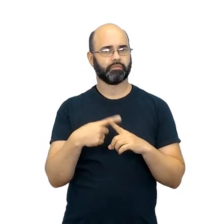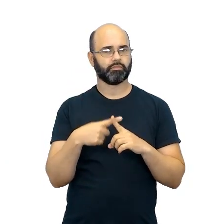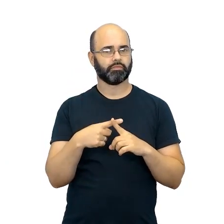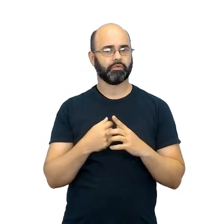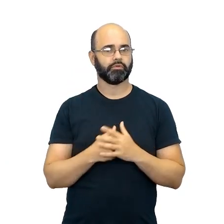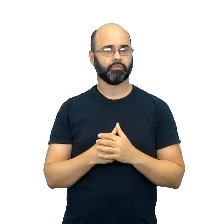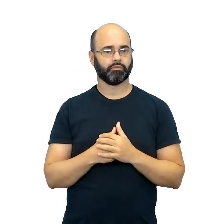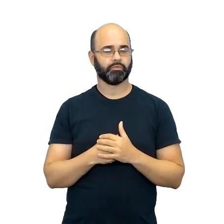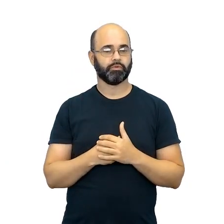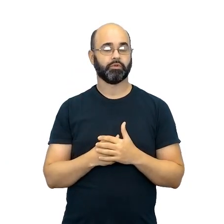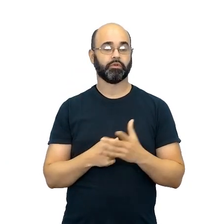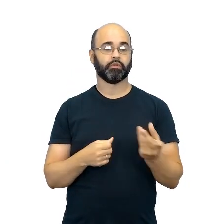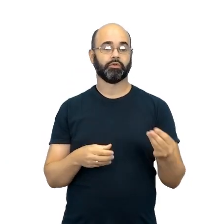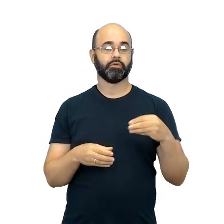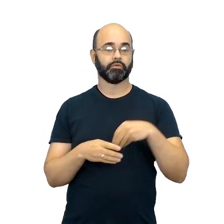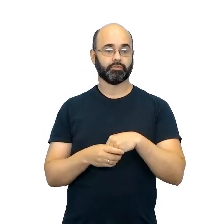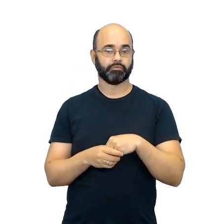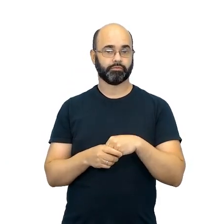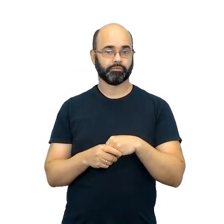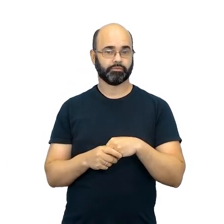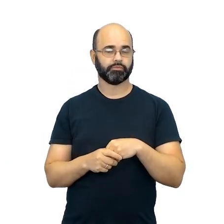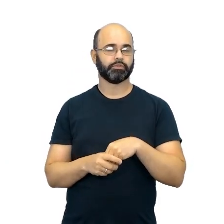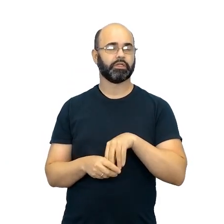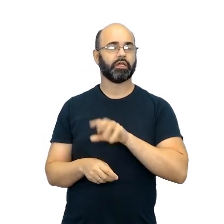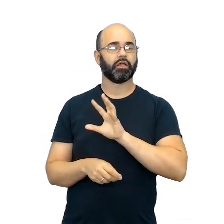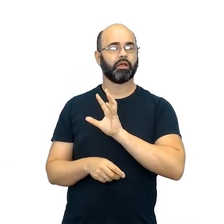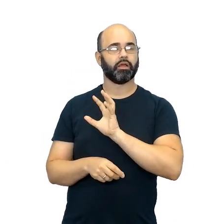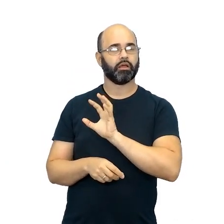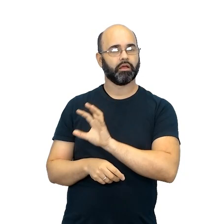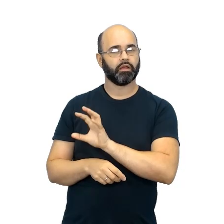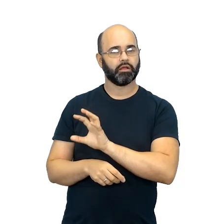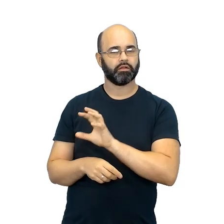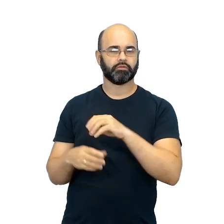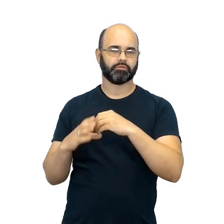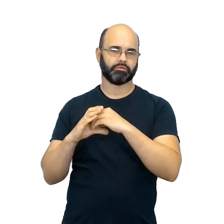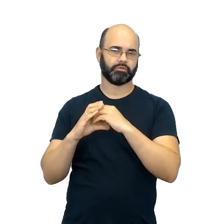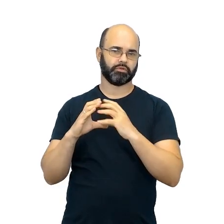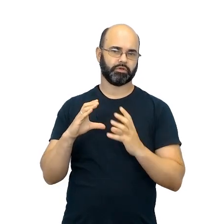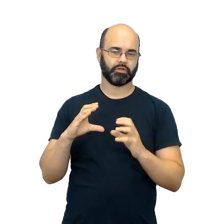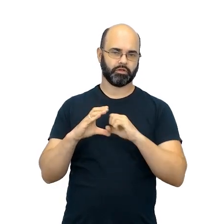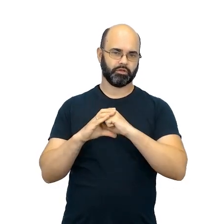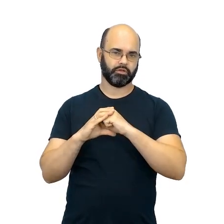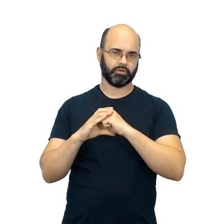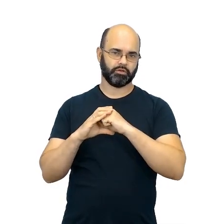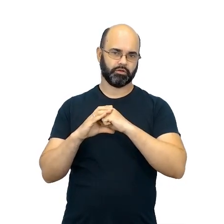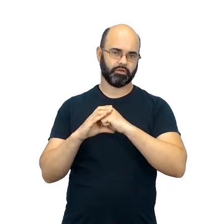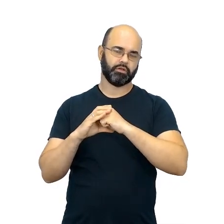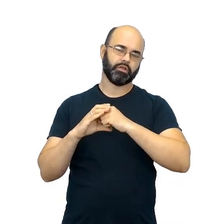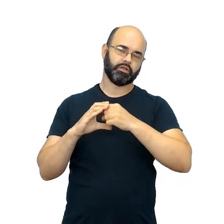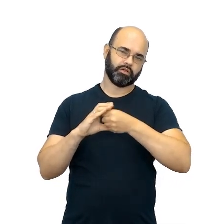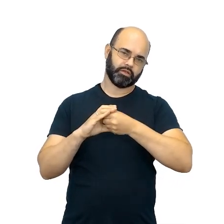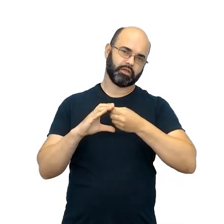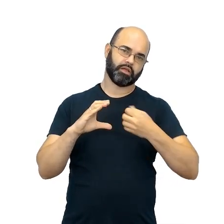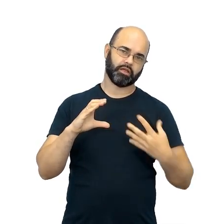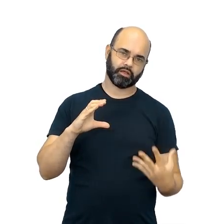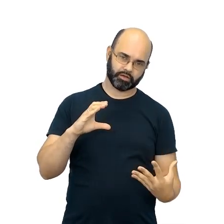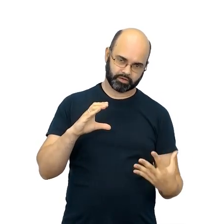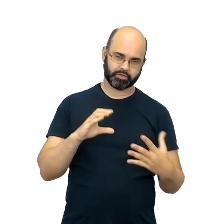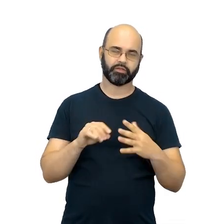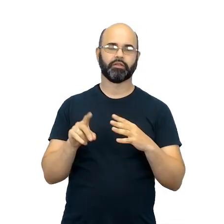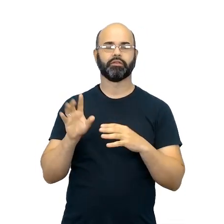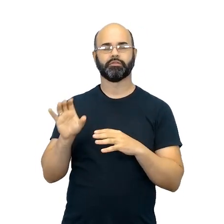natureza da ciência incluem as características, né, da investigação científica, suas etapas de investigação e